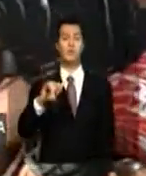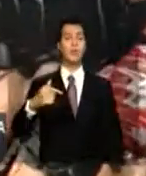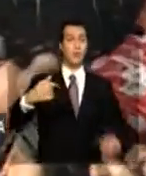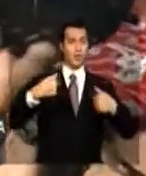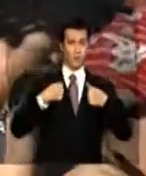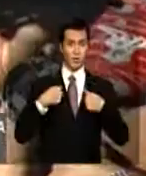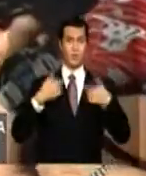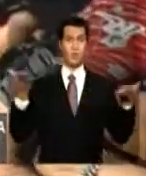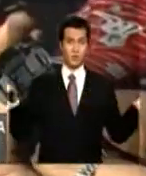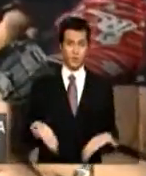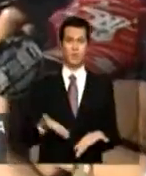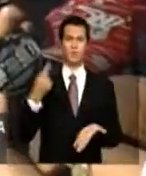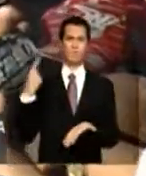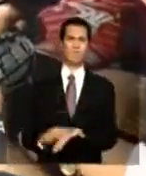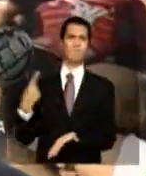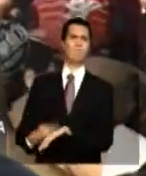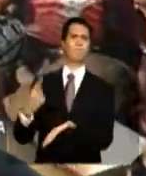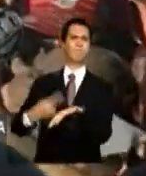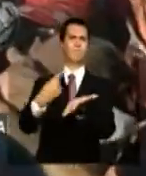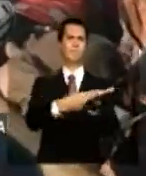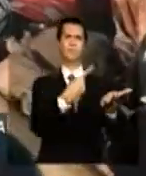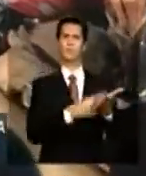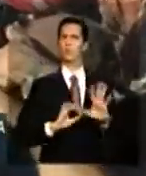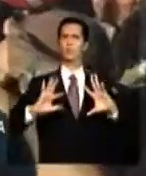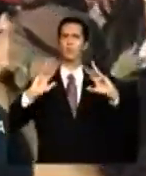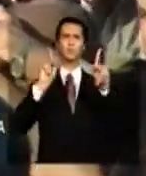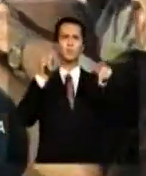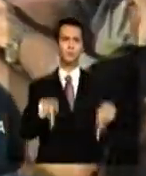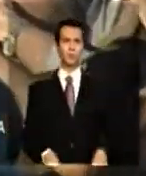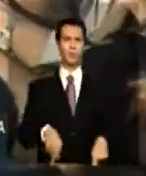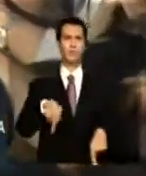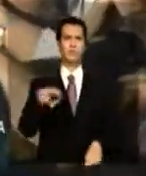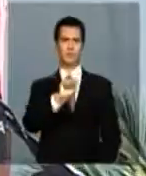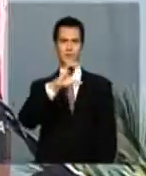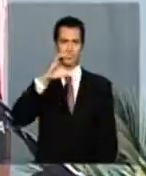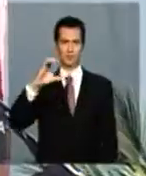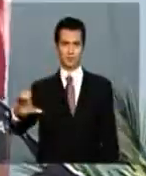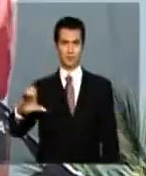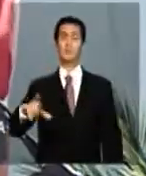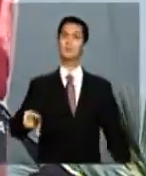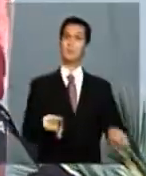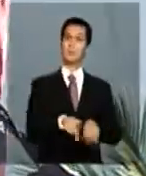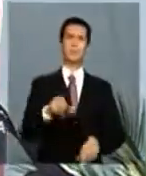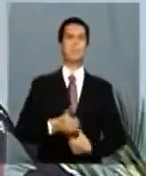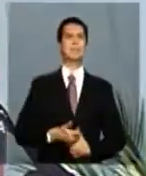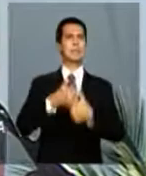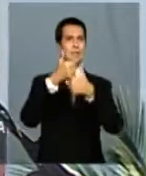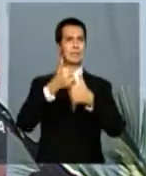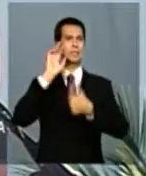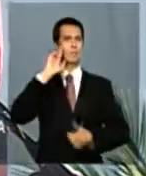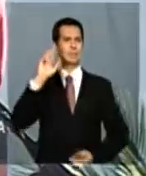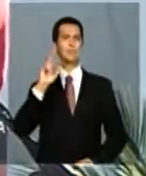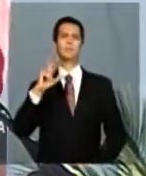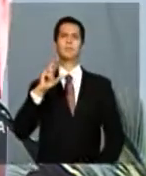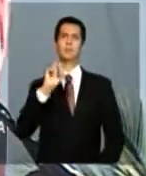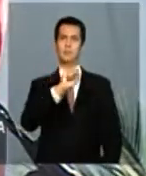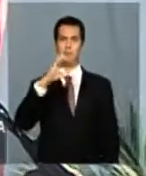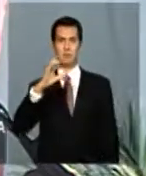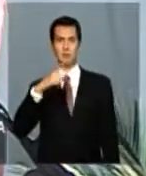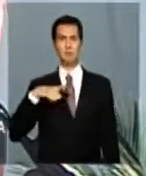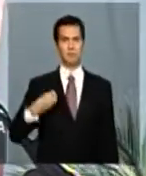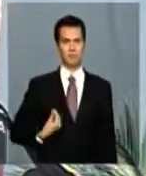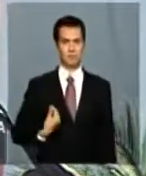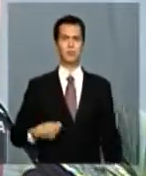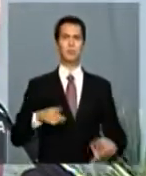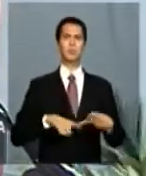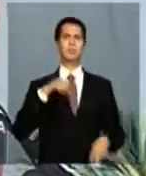assumo com todos os catarinenses, as lideranças catarinenses aqui presentes, os senadores,